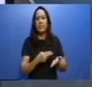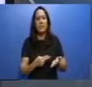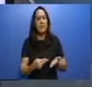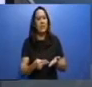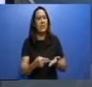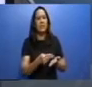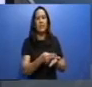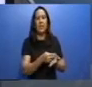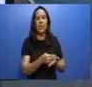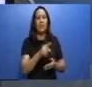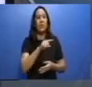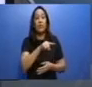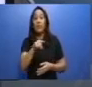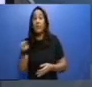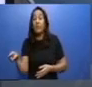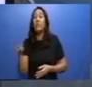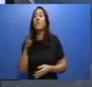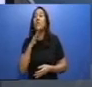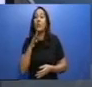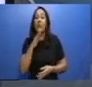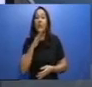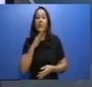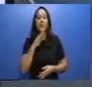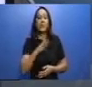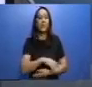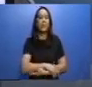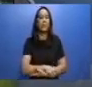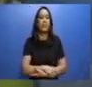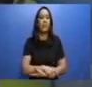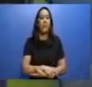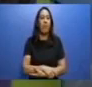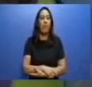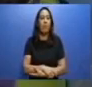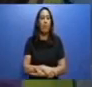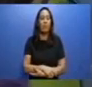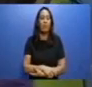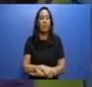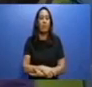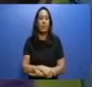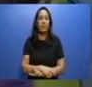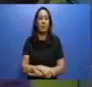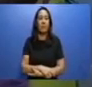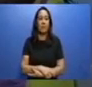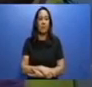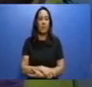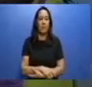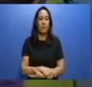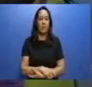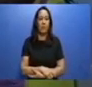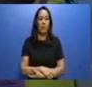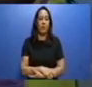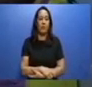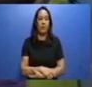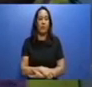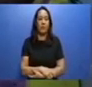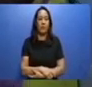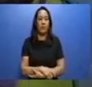que não seja essas duas que nós já vamos marcar, né? Então, vamos lá. Olha na sua apostila que é mais